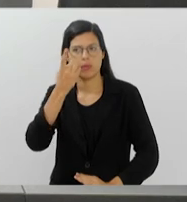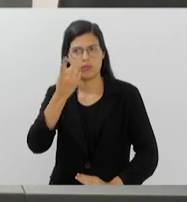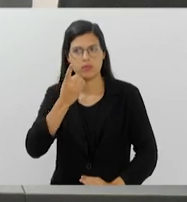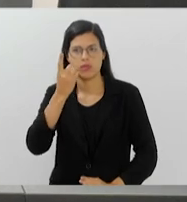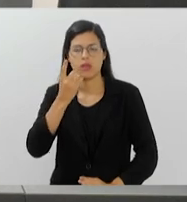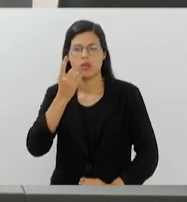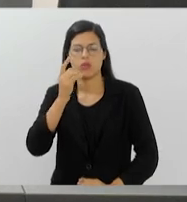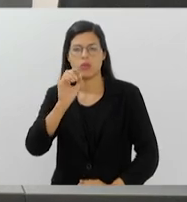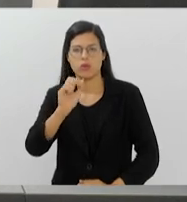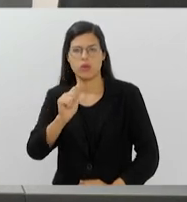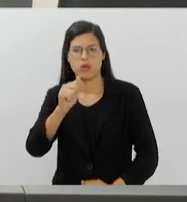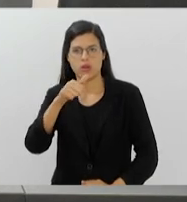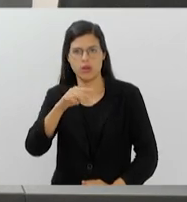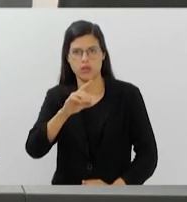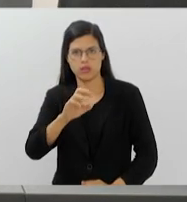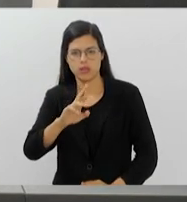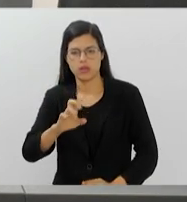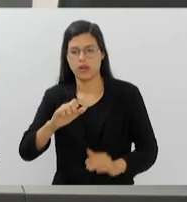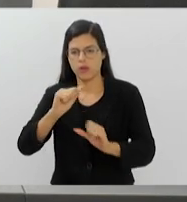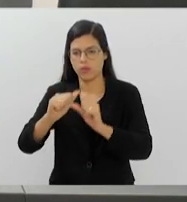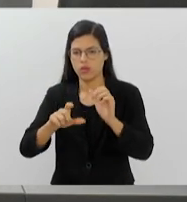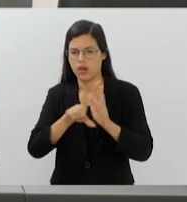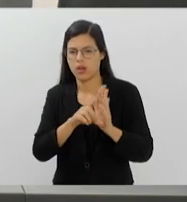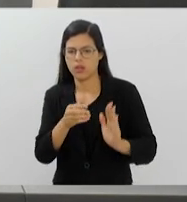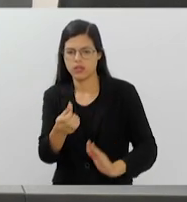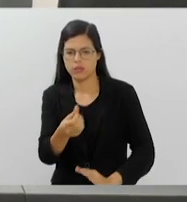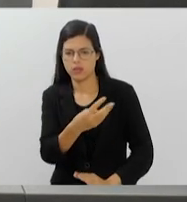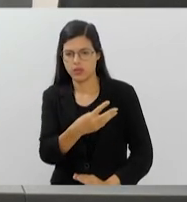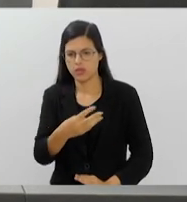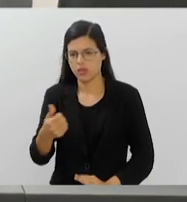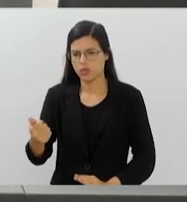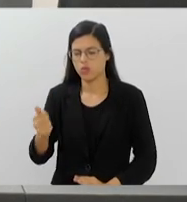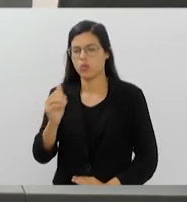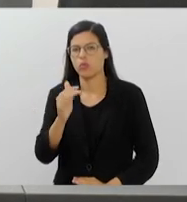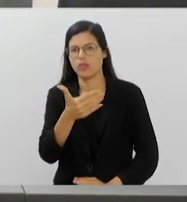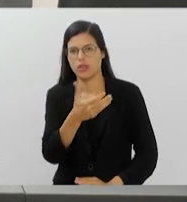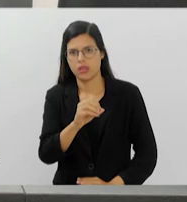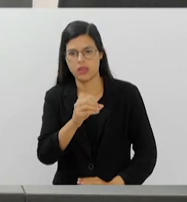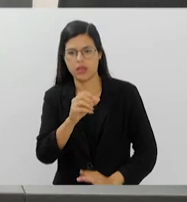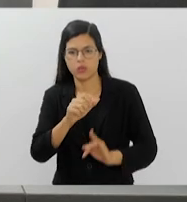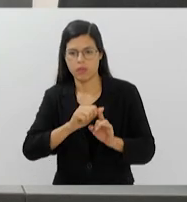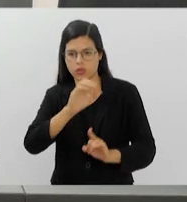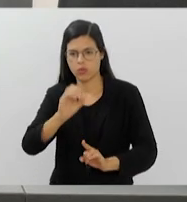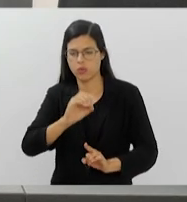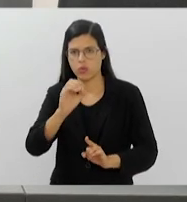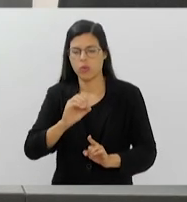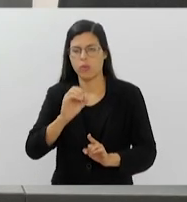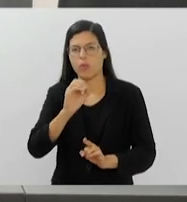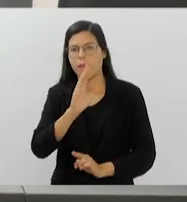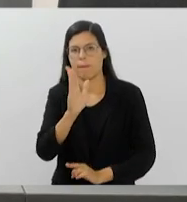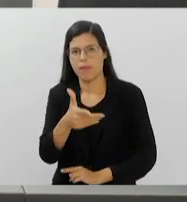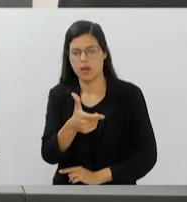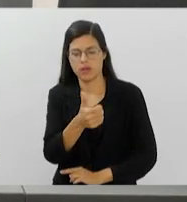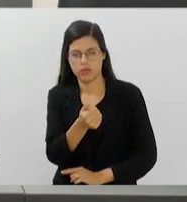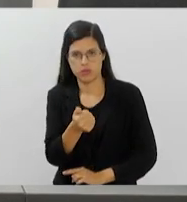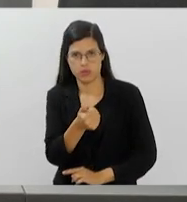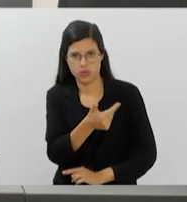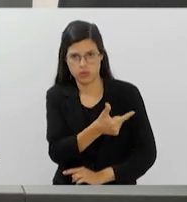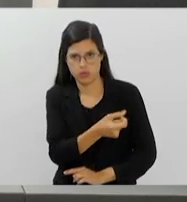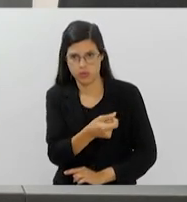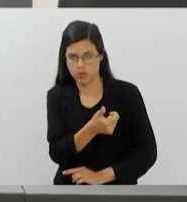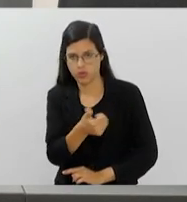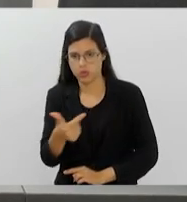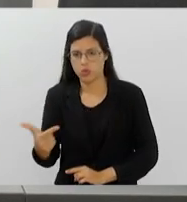André Correia, que altera a lei 6.331, de 10 de outubro de 2012, que dispõe sobre a aplicação de regime especial de